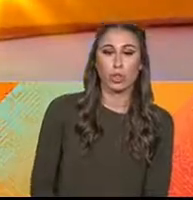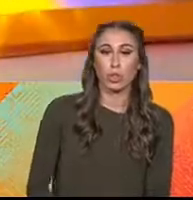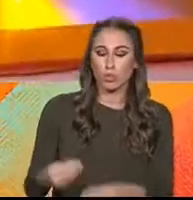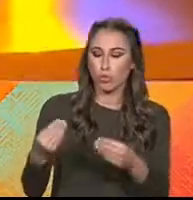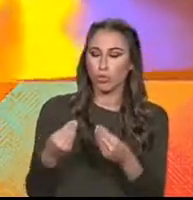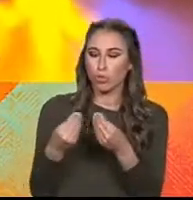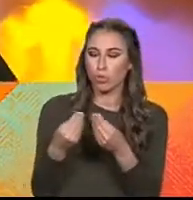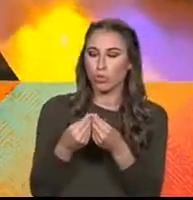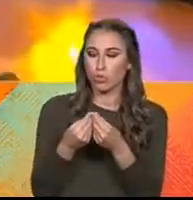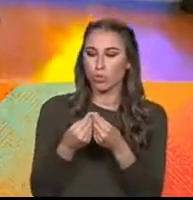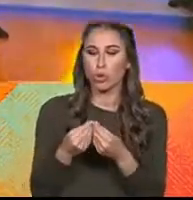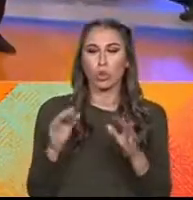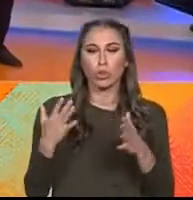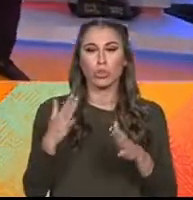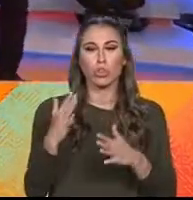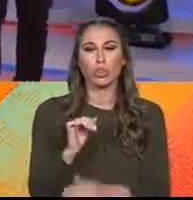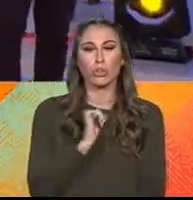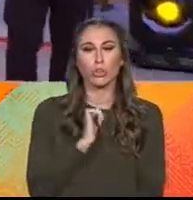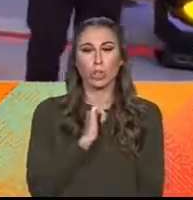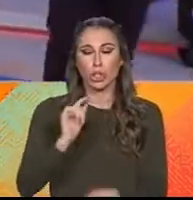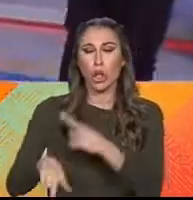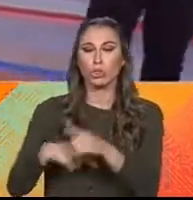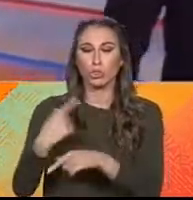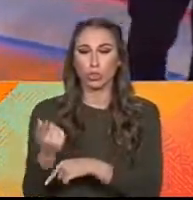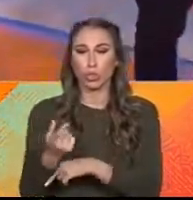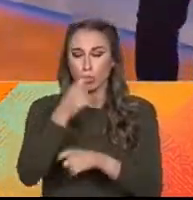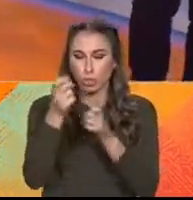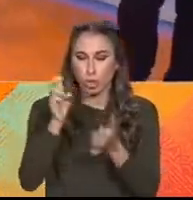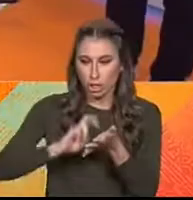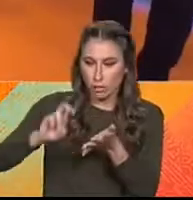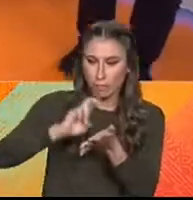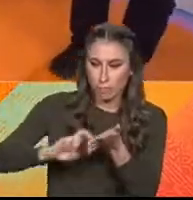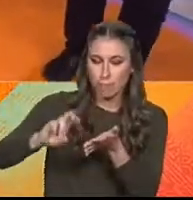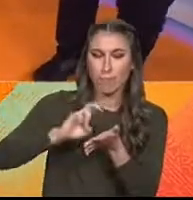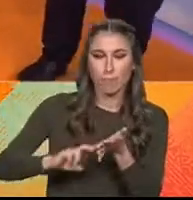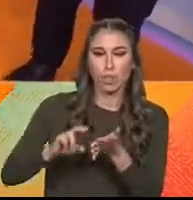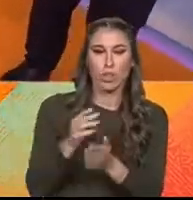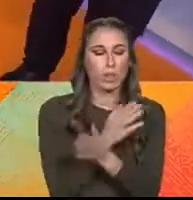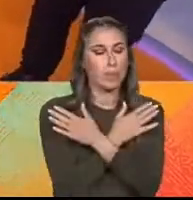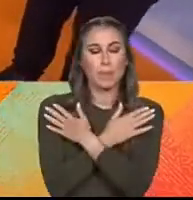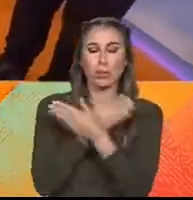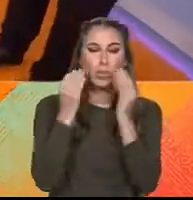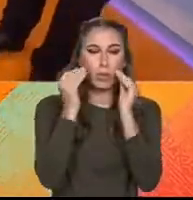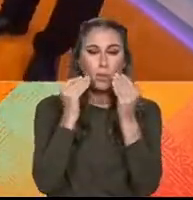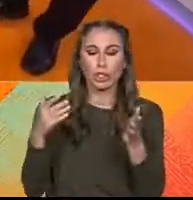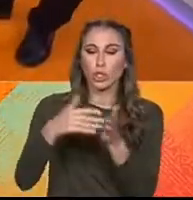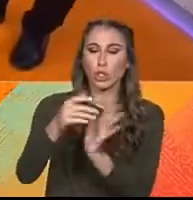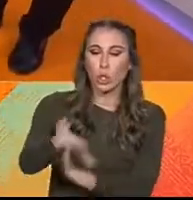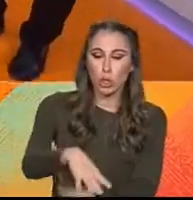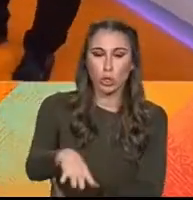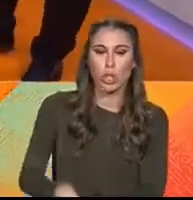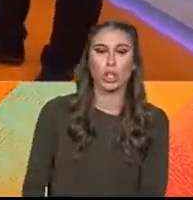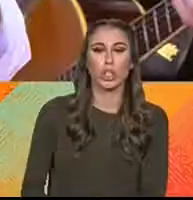meus passos aos dos outros peregrinos, entre beijos e abraços, se for para lá sem destino. Hei de juntar os